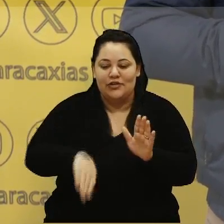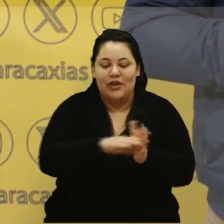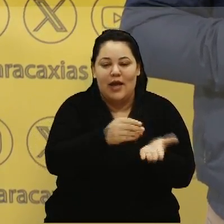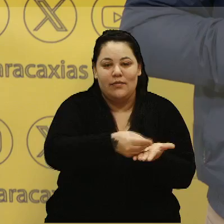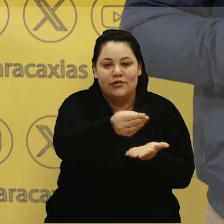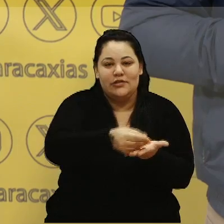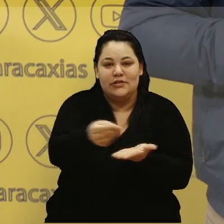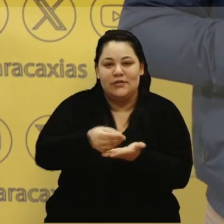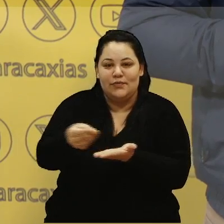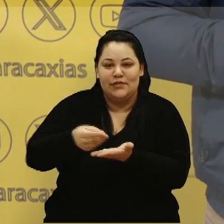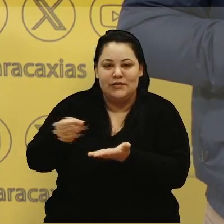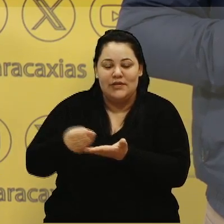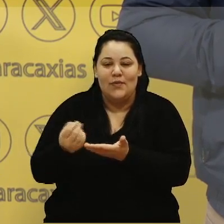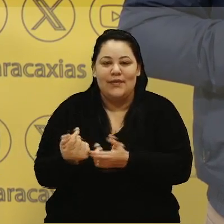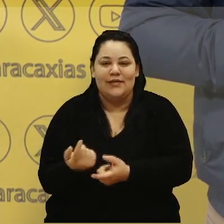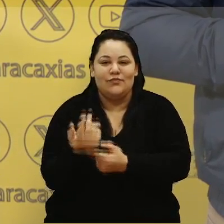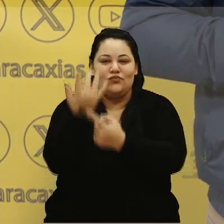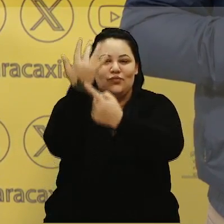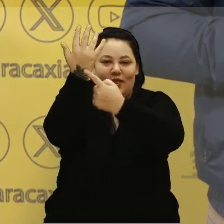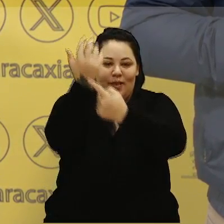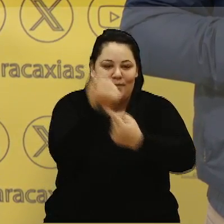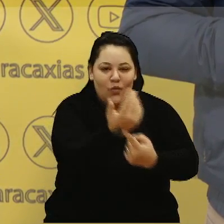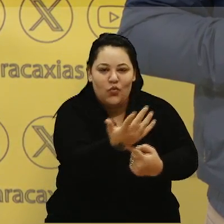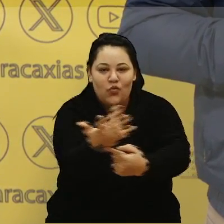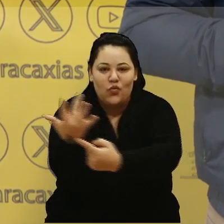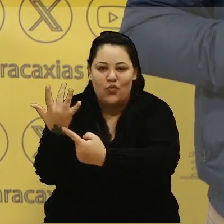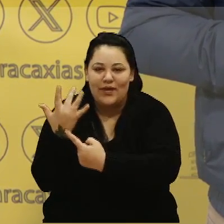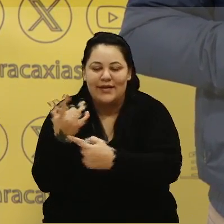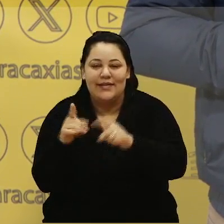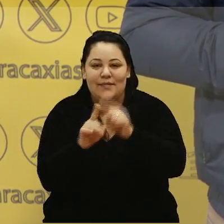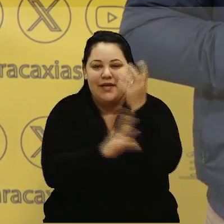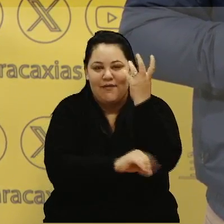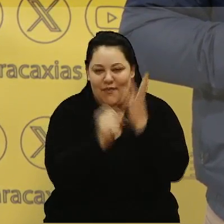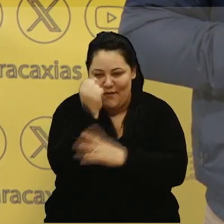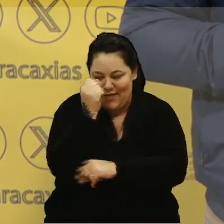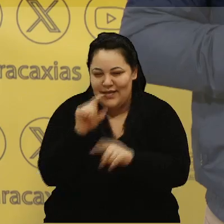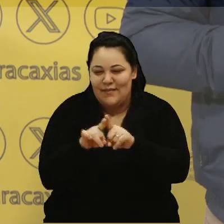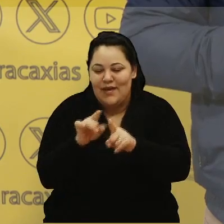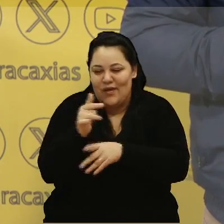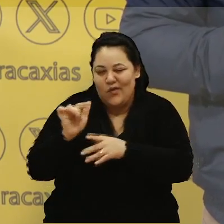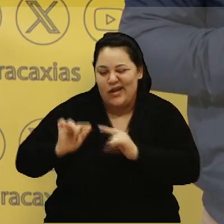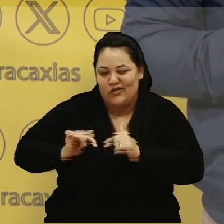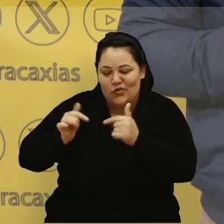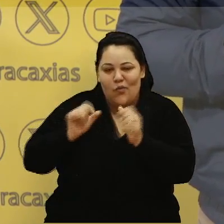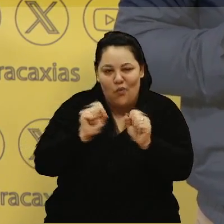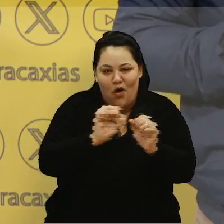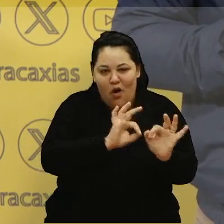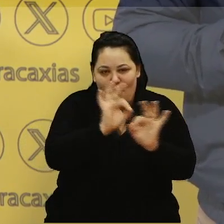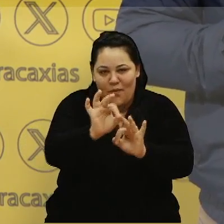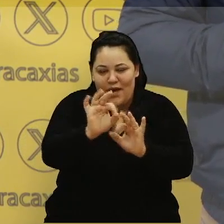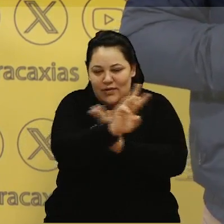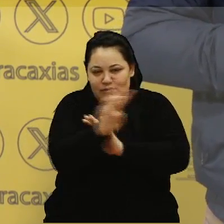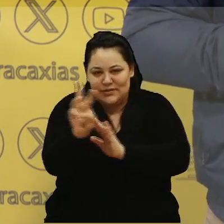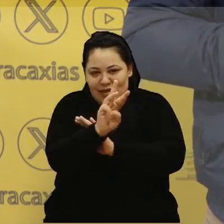distribuição da chama crioula, entre outras ações que você pode conferir no nosso site